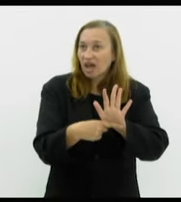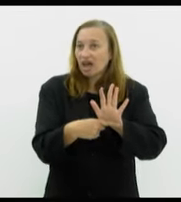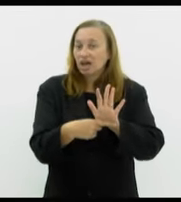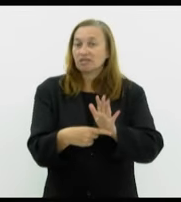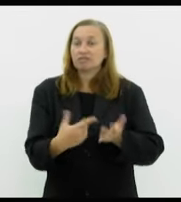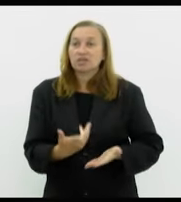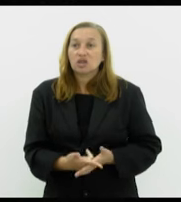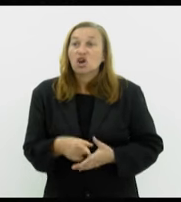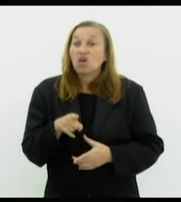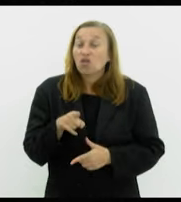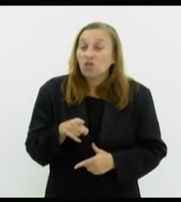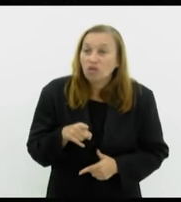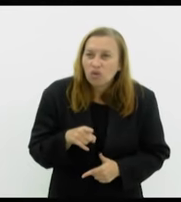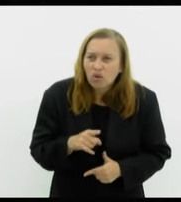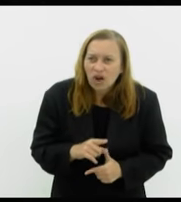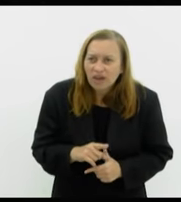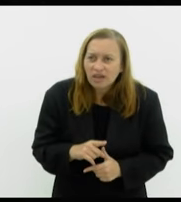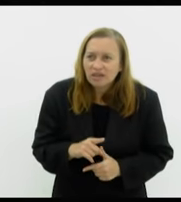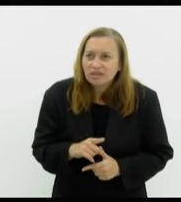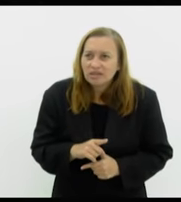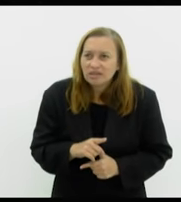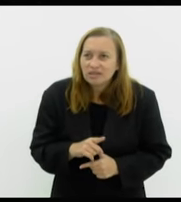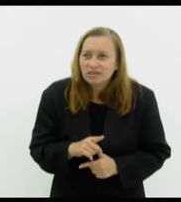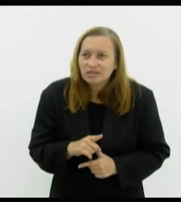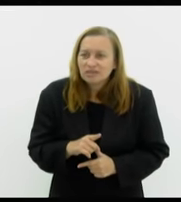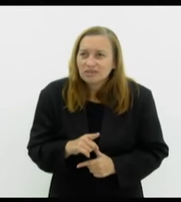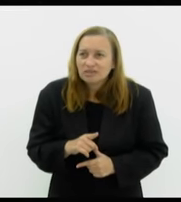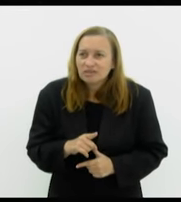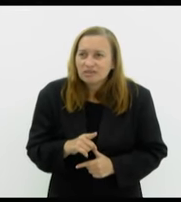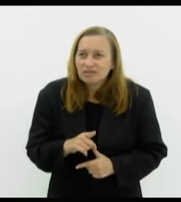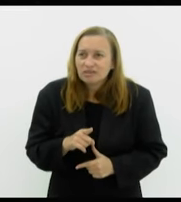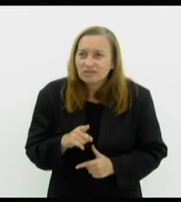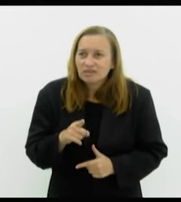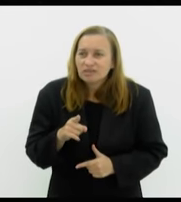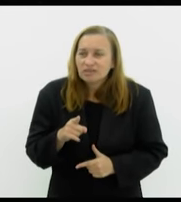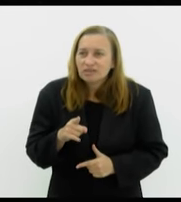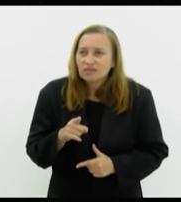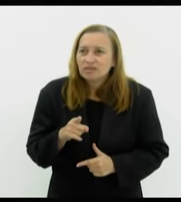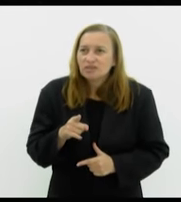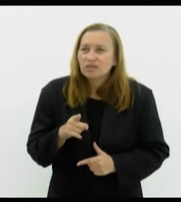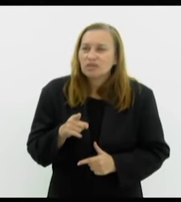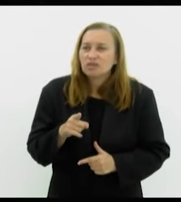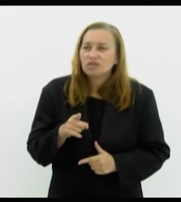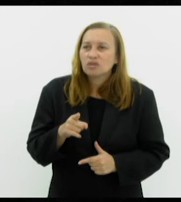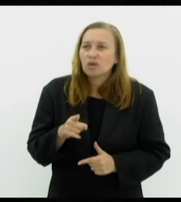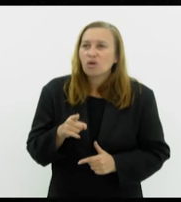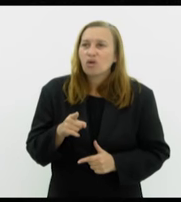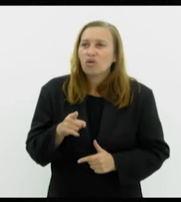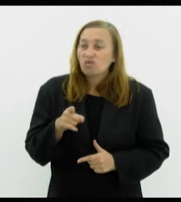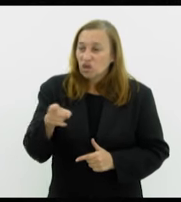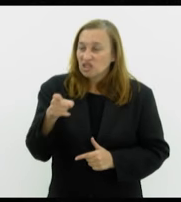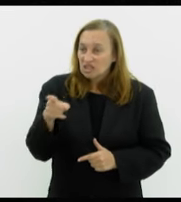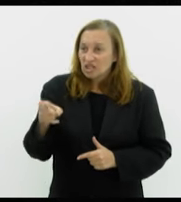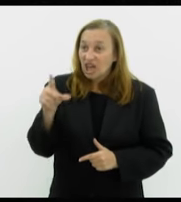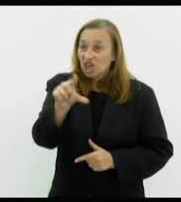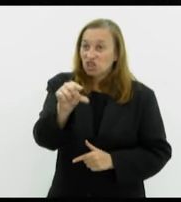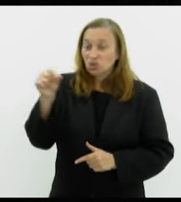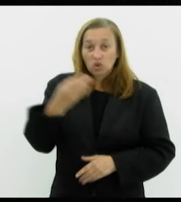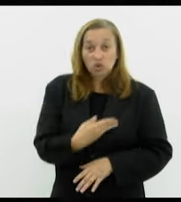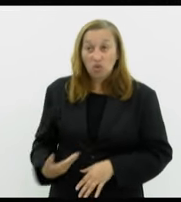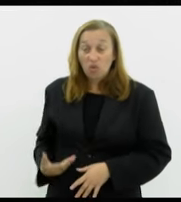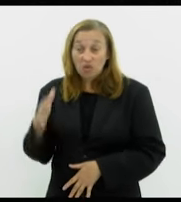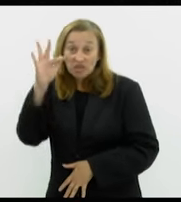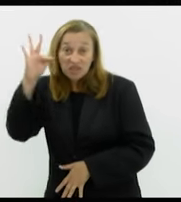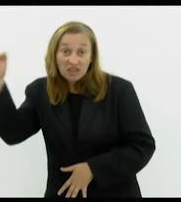Porque você foi para Brasília, tentou pegar um cargo no governo federal e foi preterido pelo governo federal em cargo federal. Tentou,